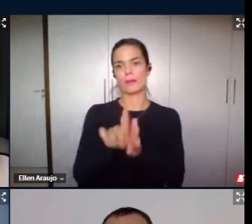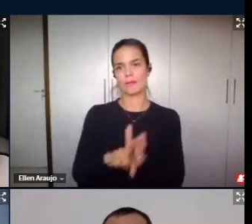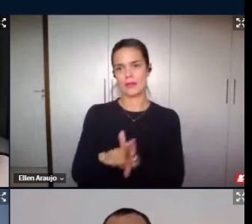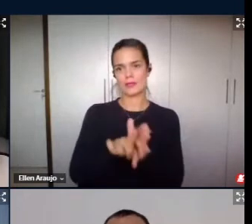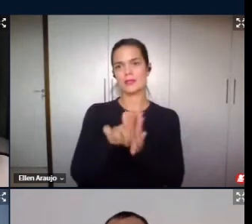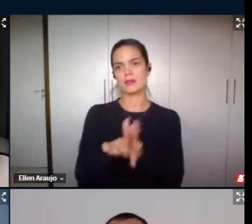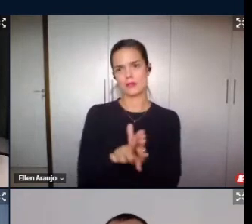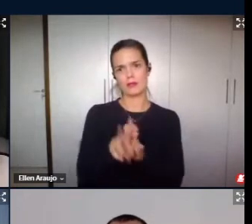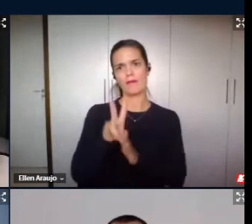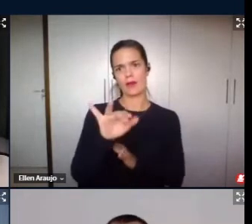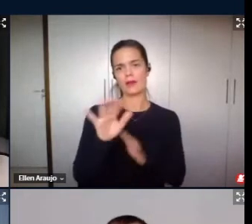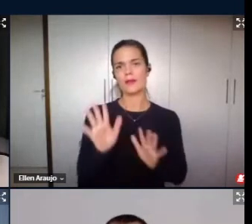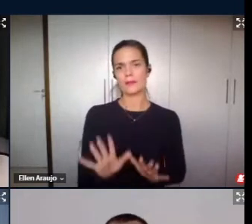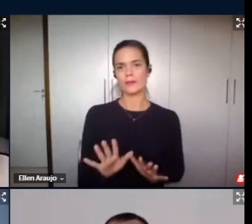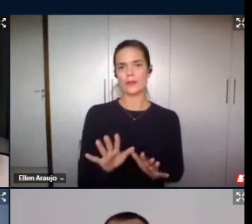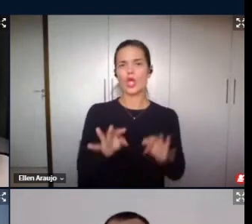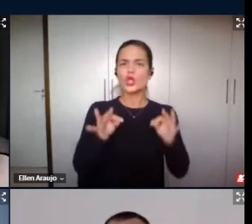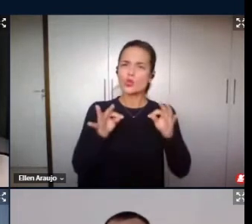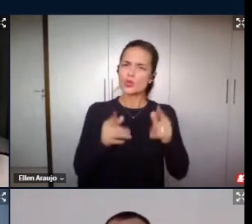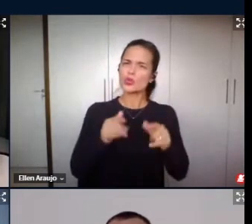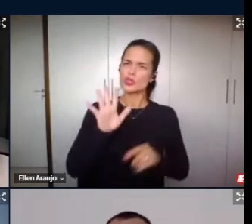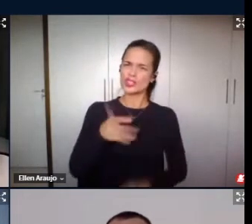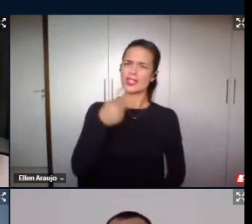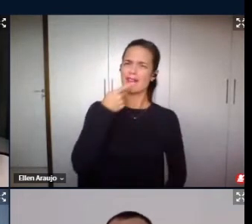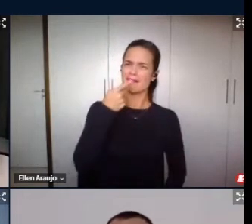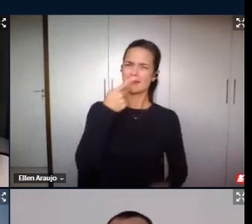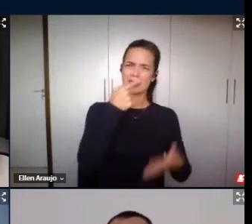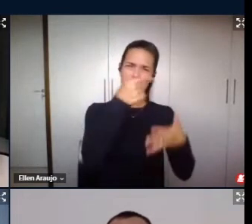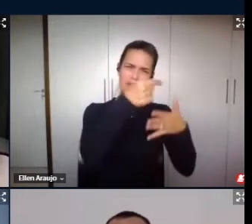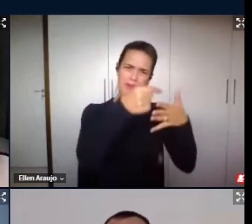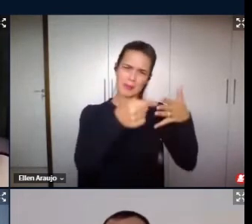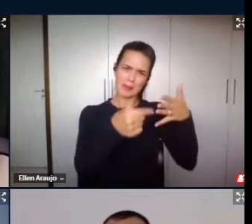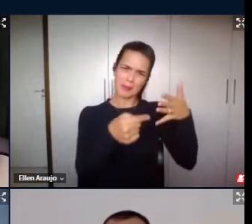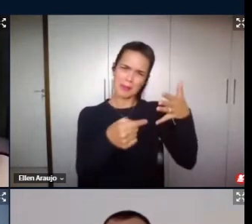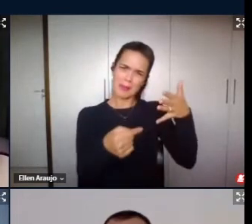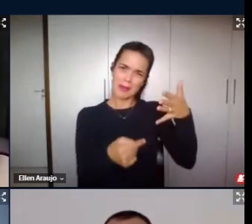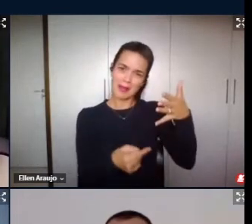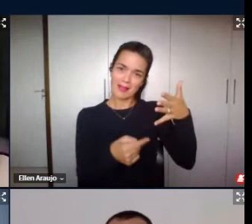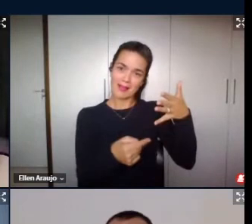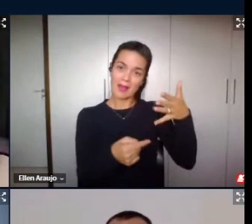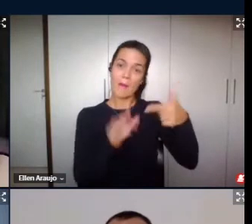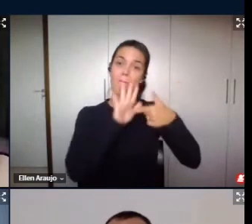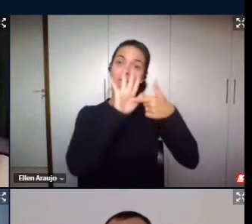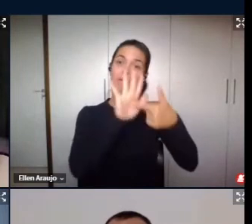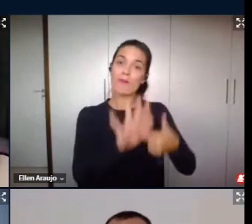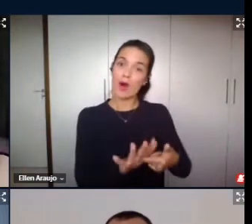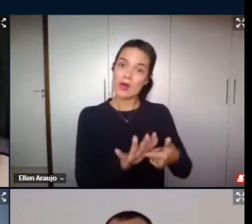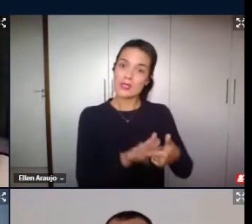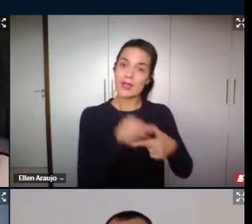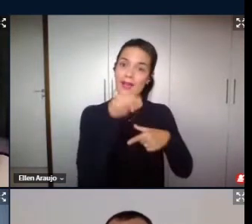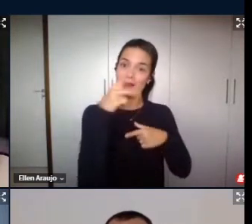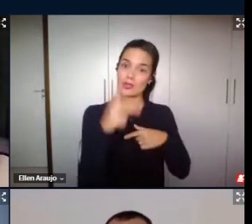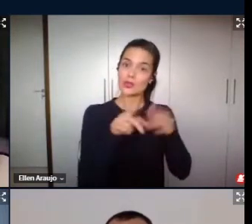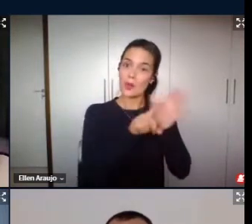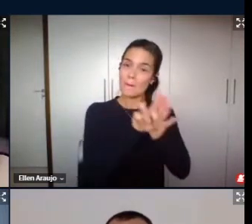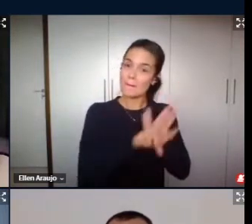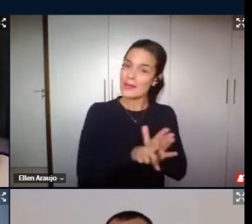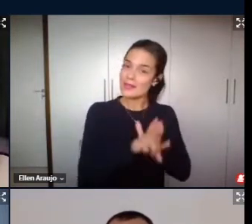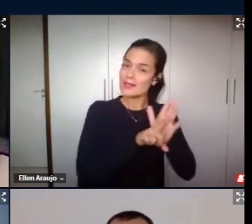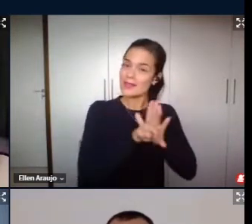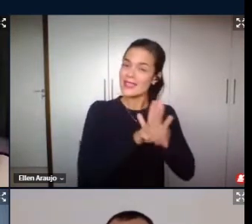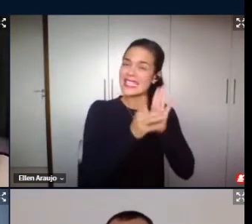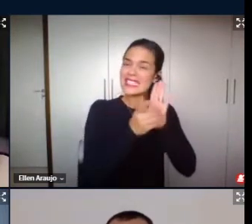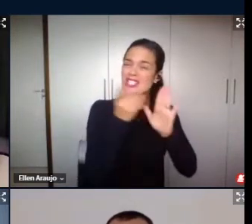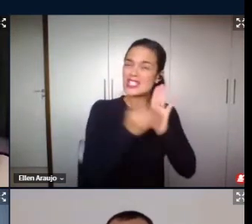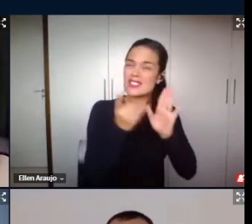essas opções que eu citei qualificam este trabalho de pesquisa como uma dissertação